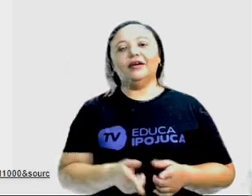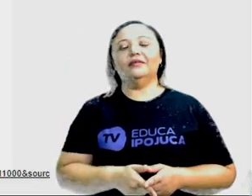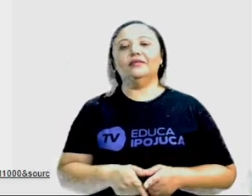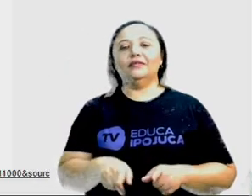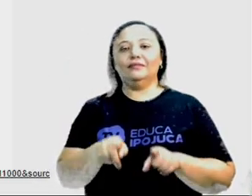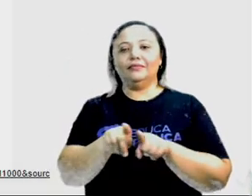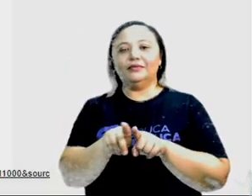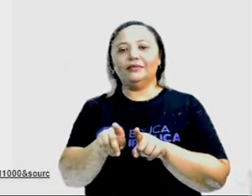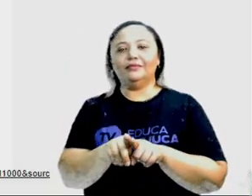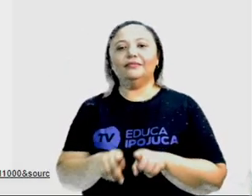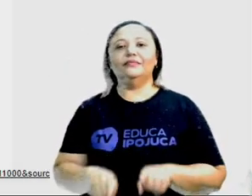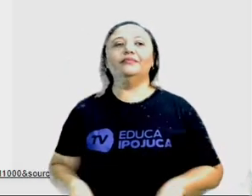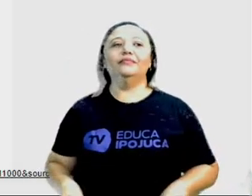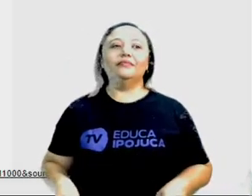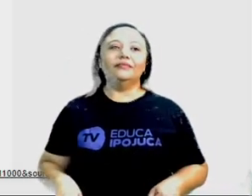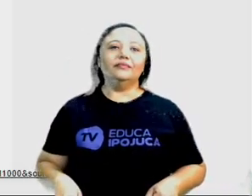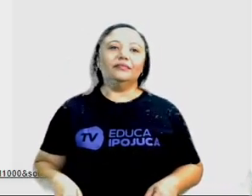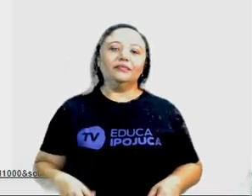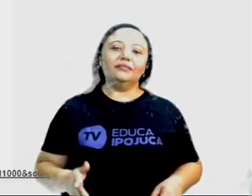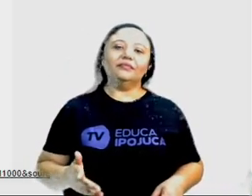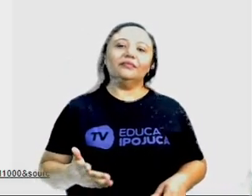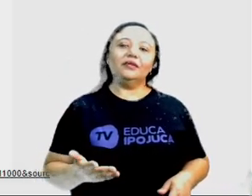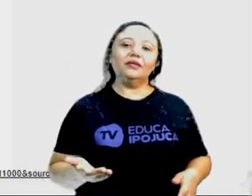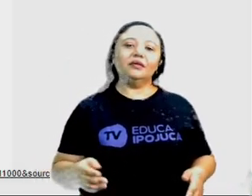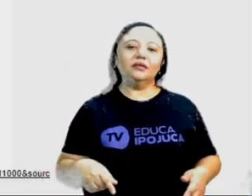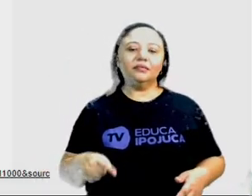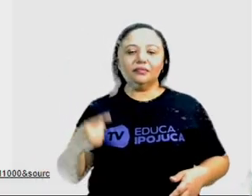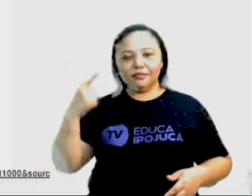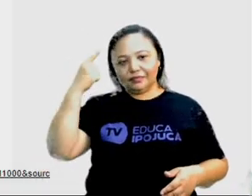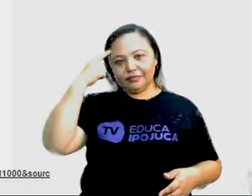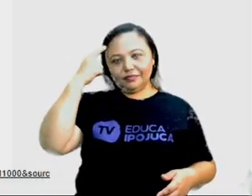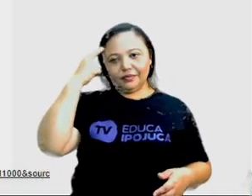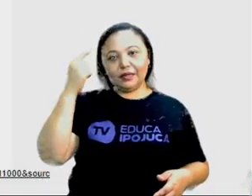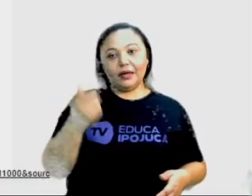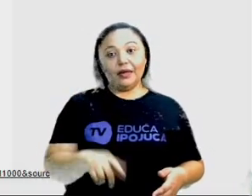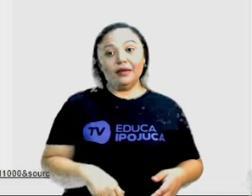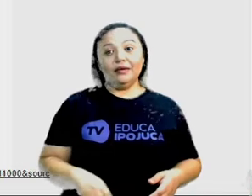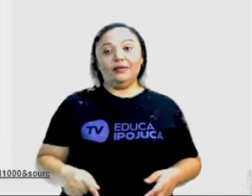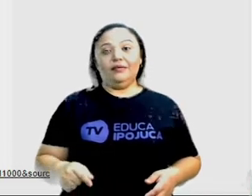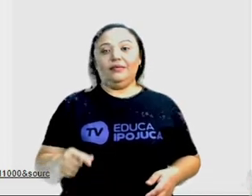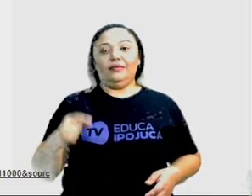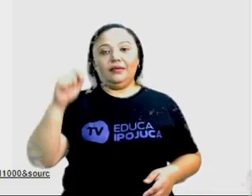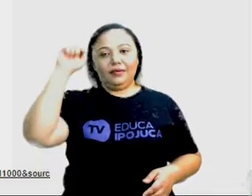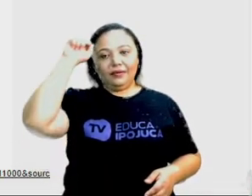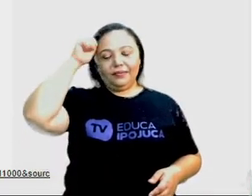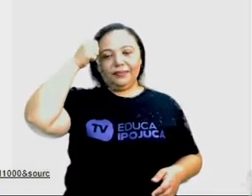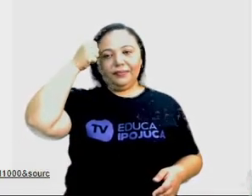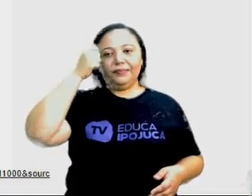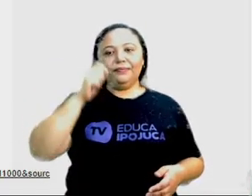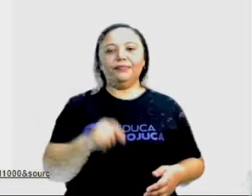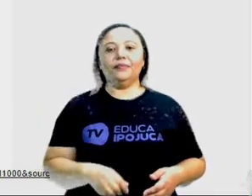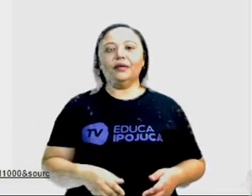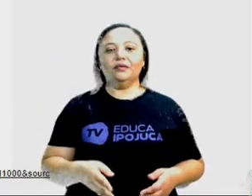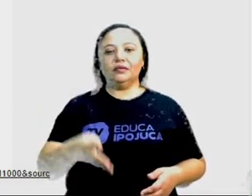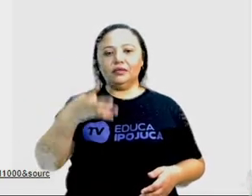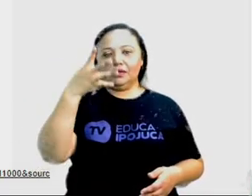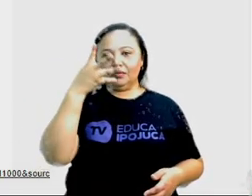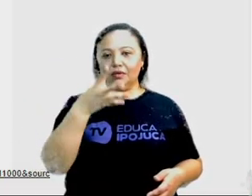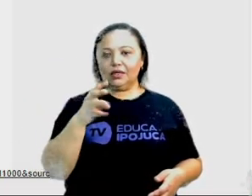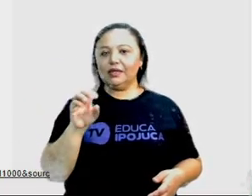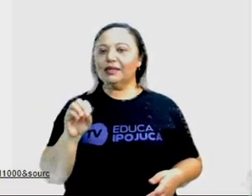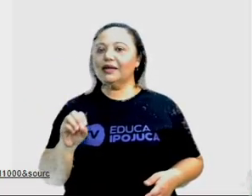até 80 anos aí. Então, imagine que na África, em 1957, as pessoas viviam 40